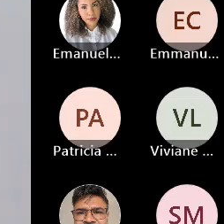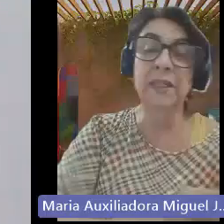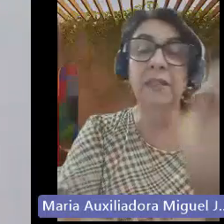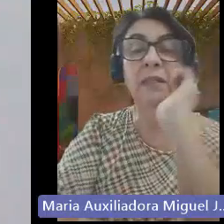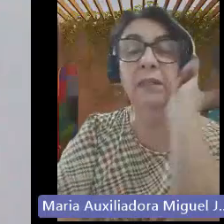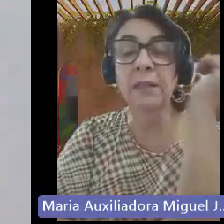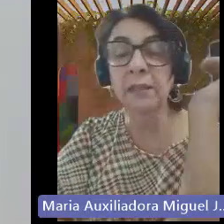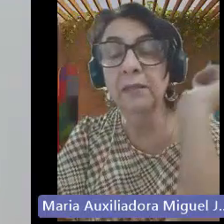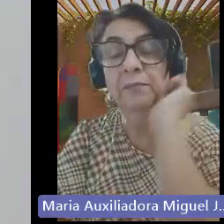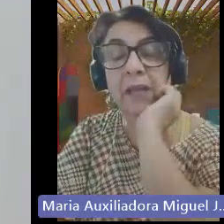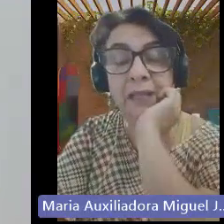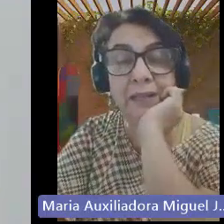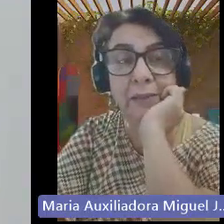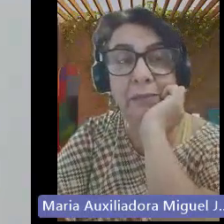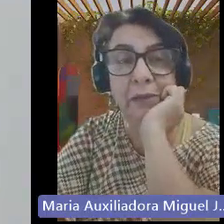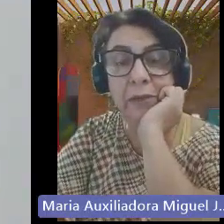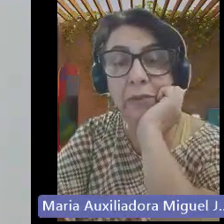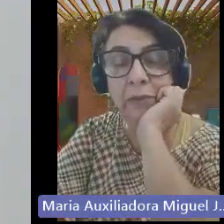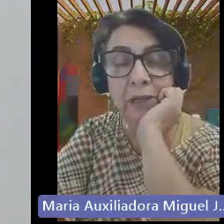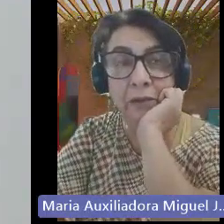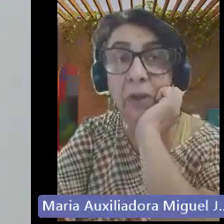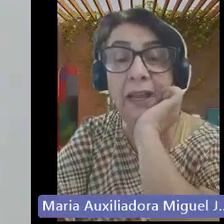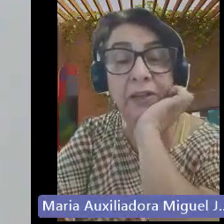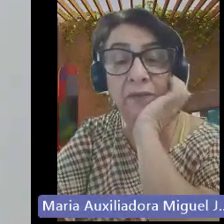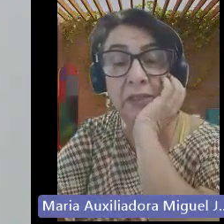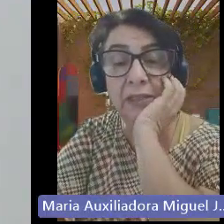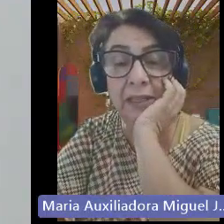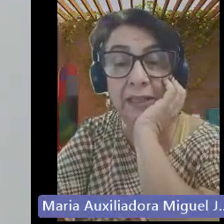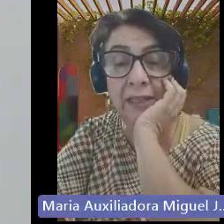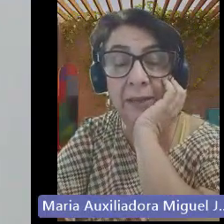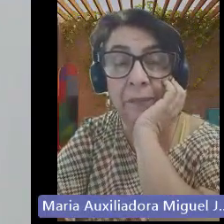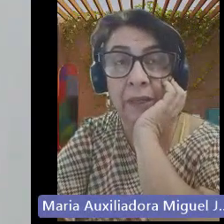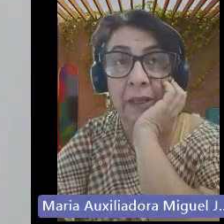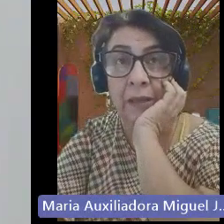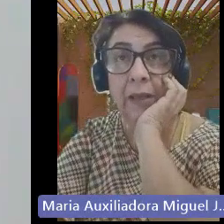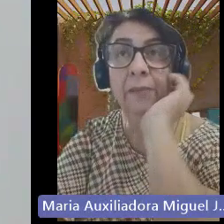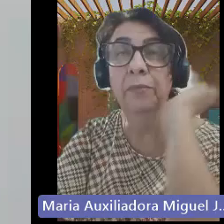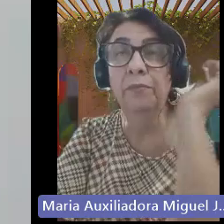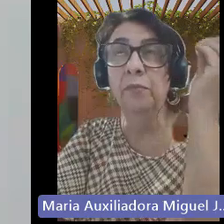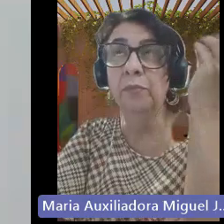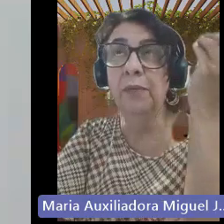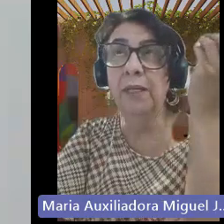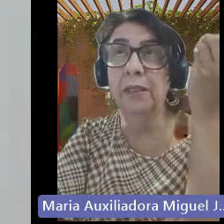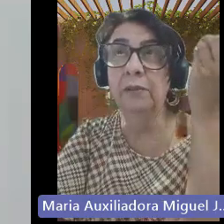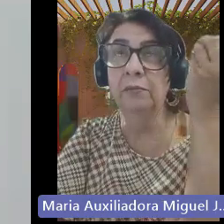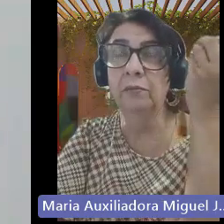para acontecer tem que pegar esse caminho mesmo da coragem, vocês têm que ter